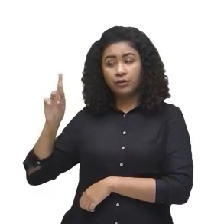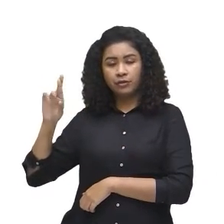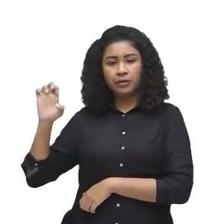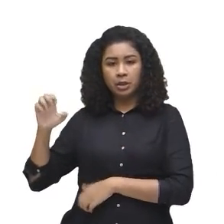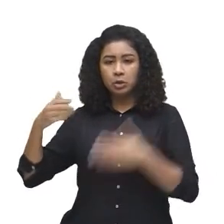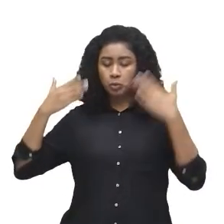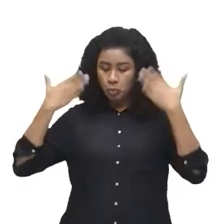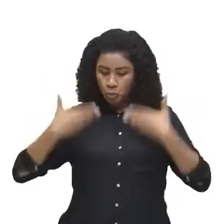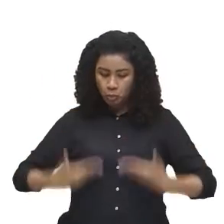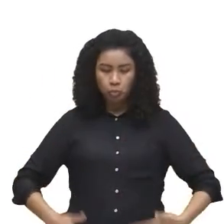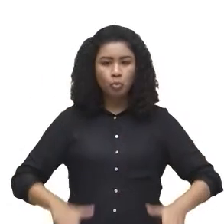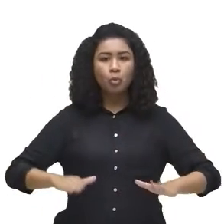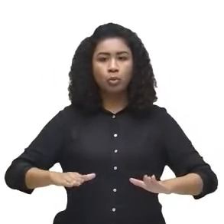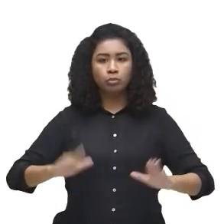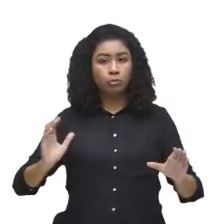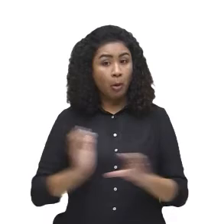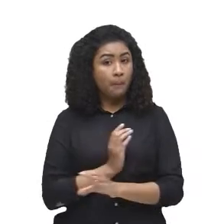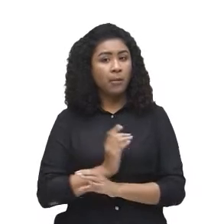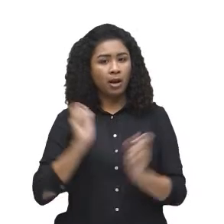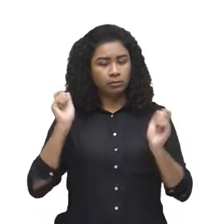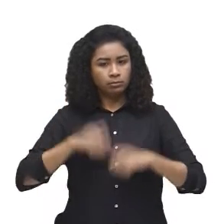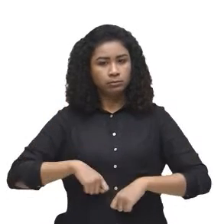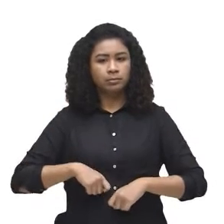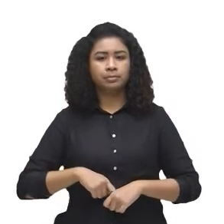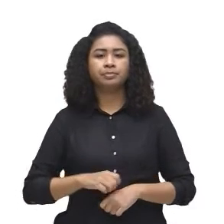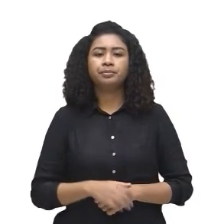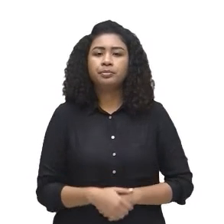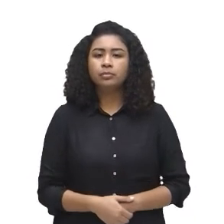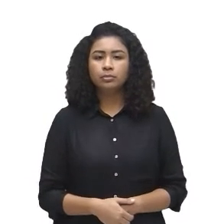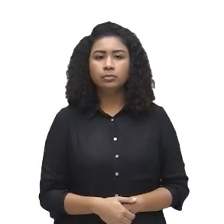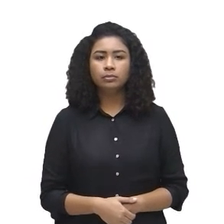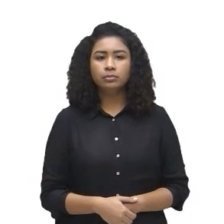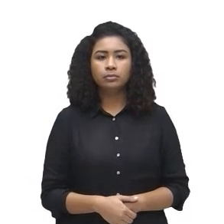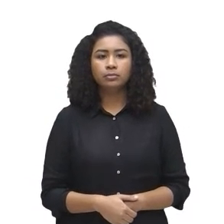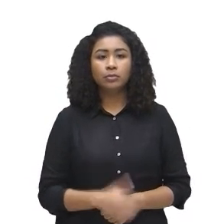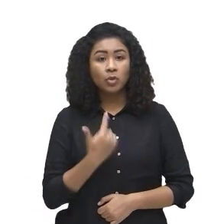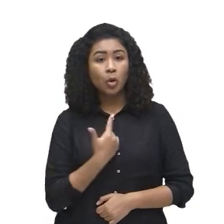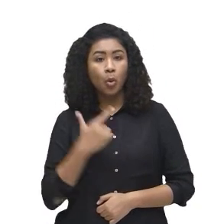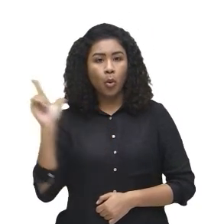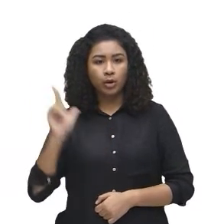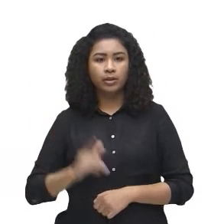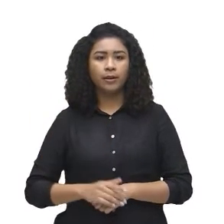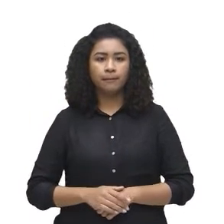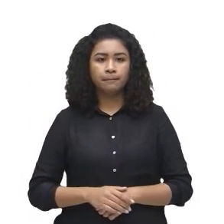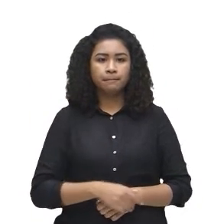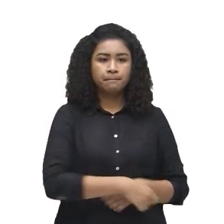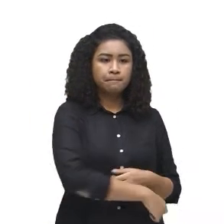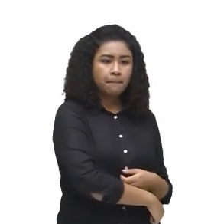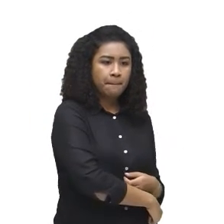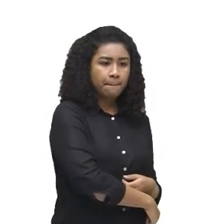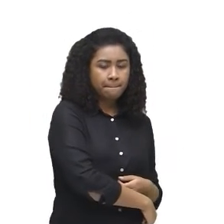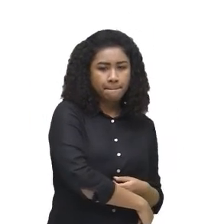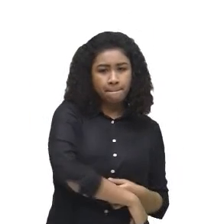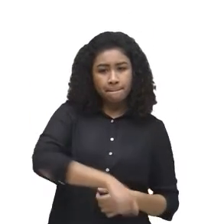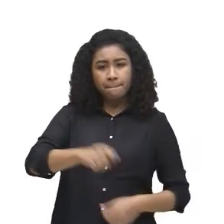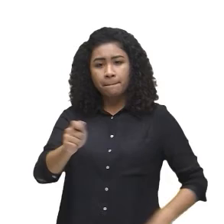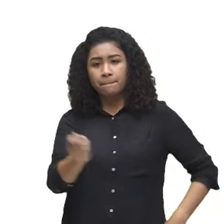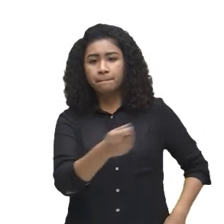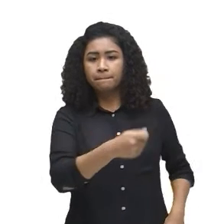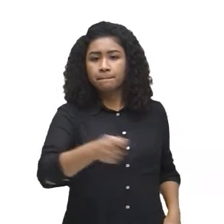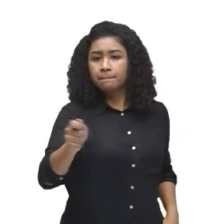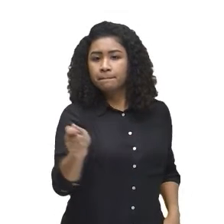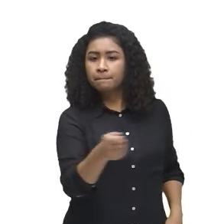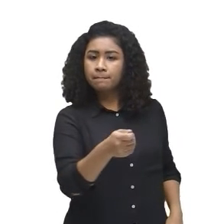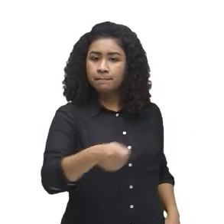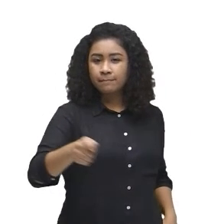ok? Agora vamos falar de outra luta das Olimpíadas, que é a esgrima. Então, a esgrima é uma